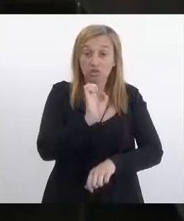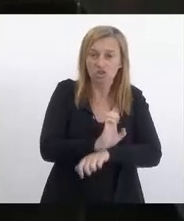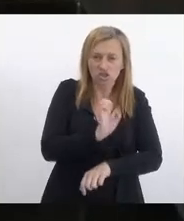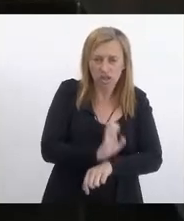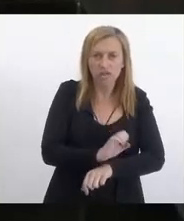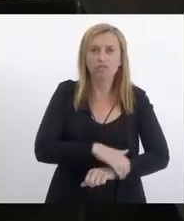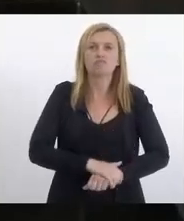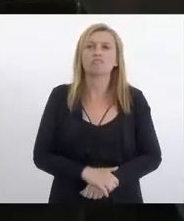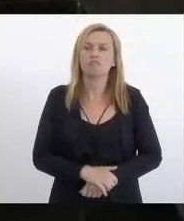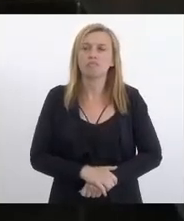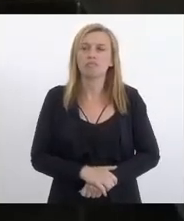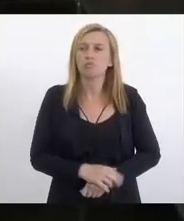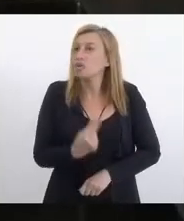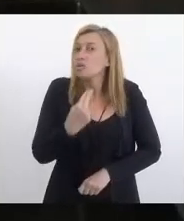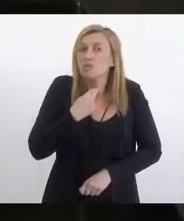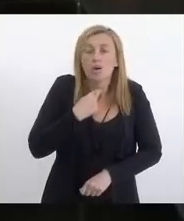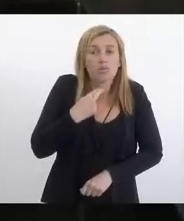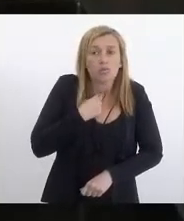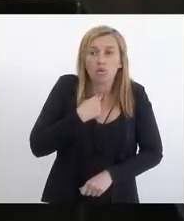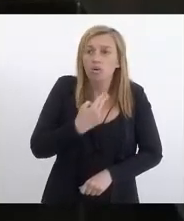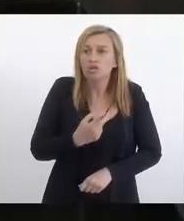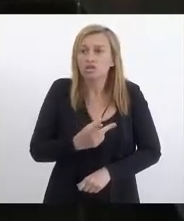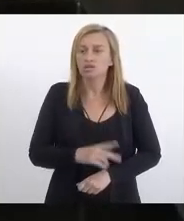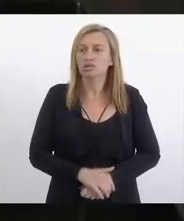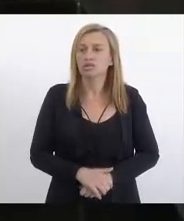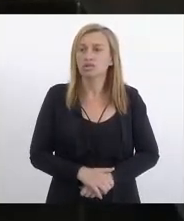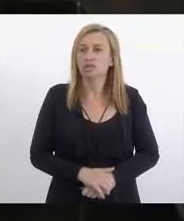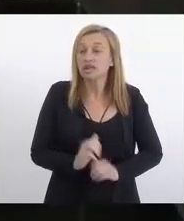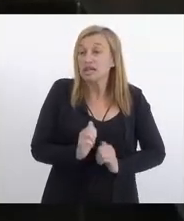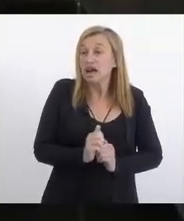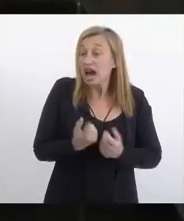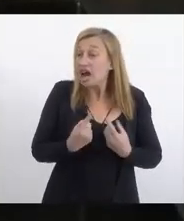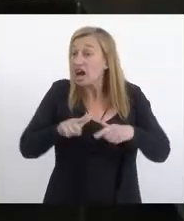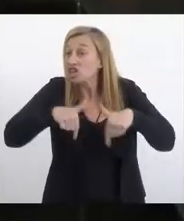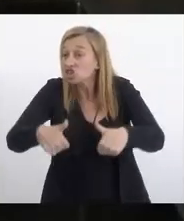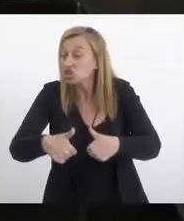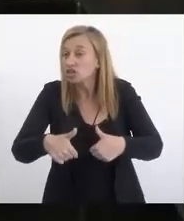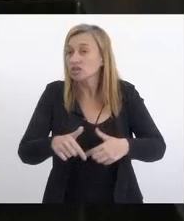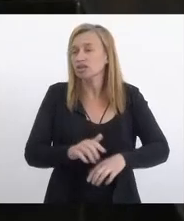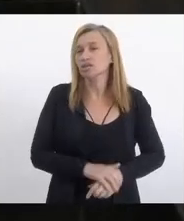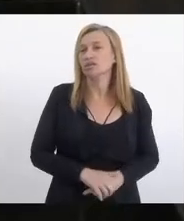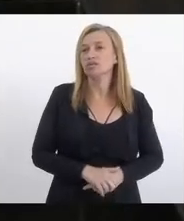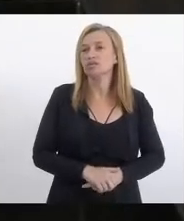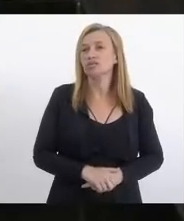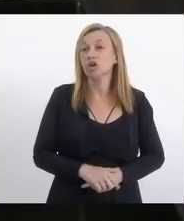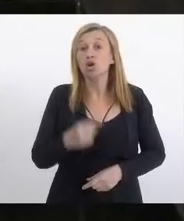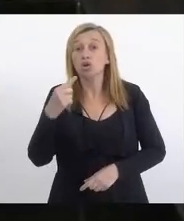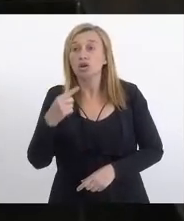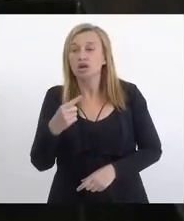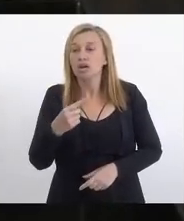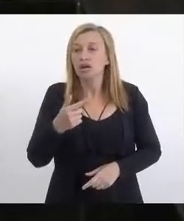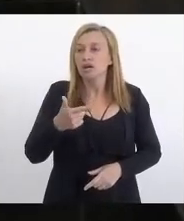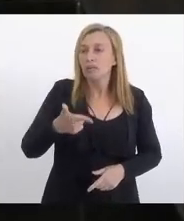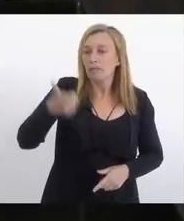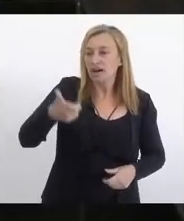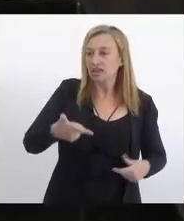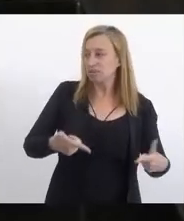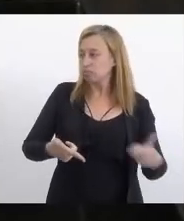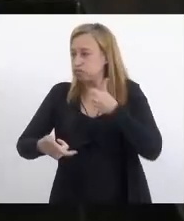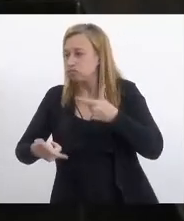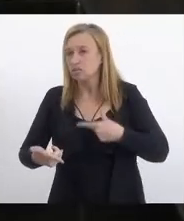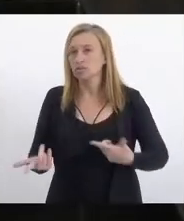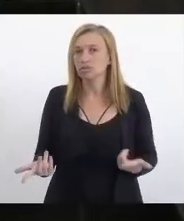civis, não podem seguir a lógica ou agir sob a lógica do olho por olho, dente por